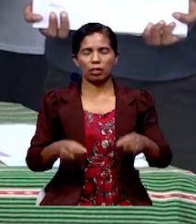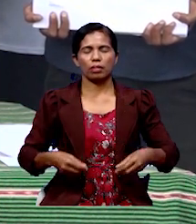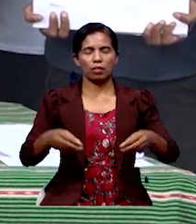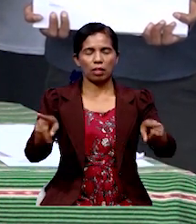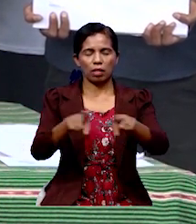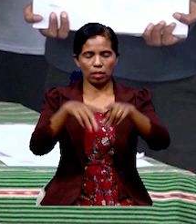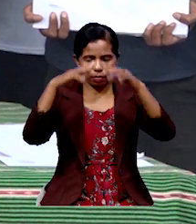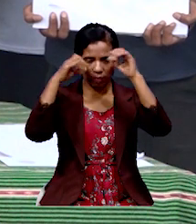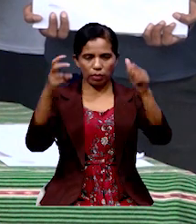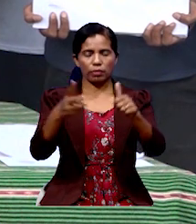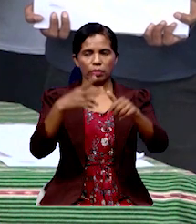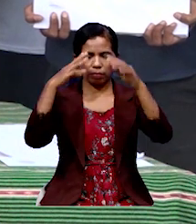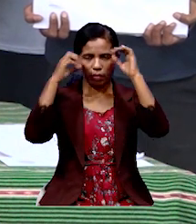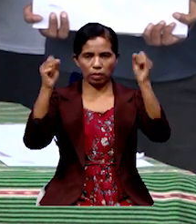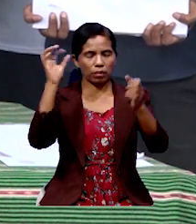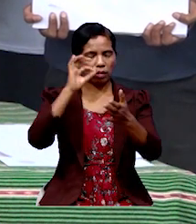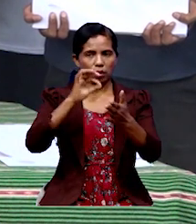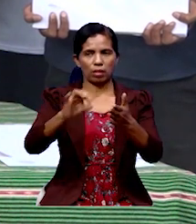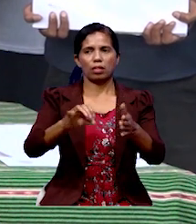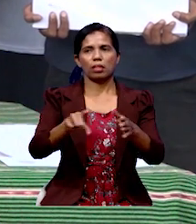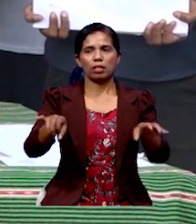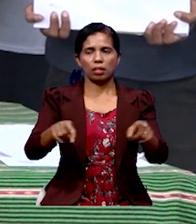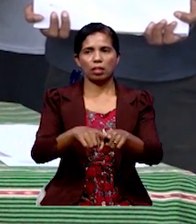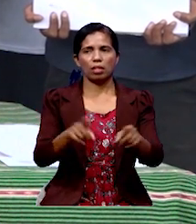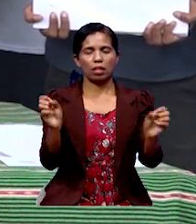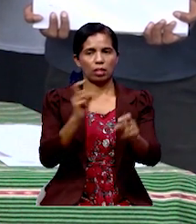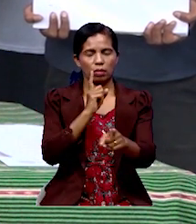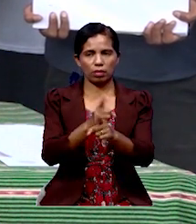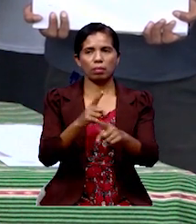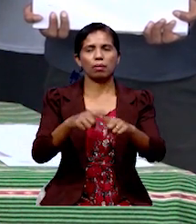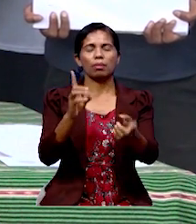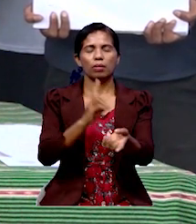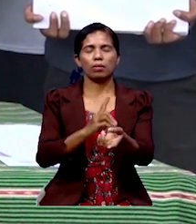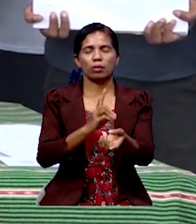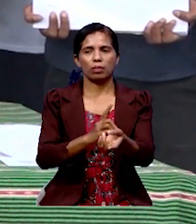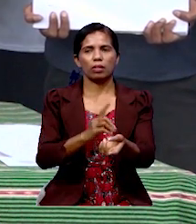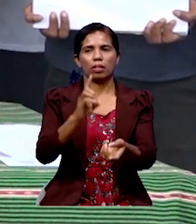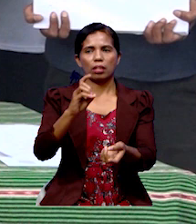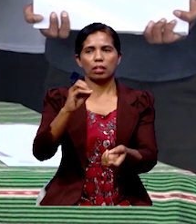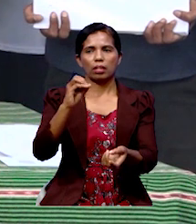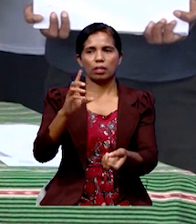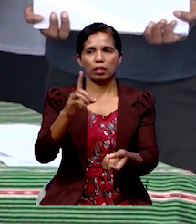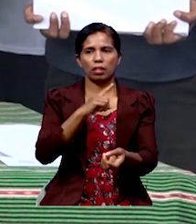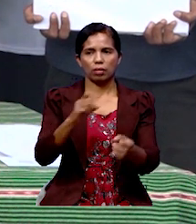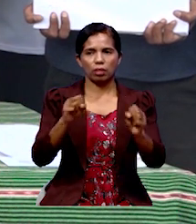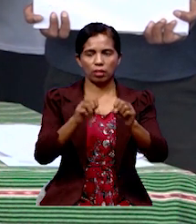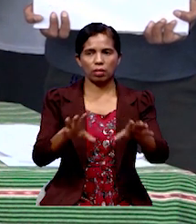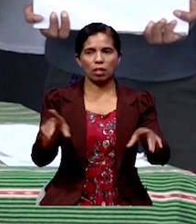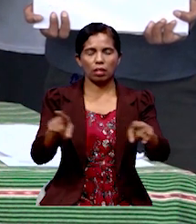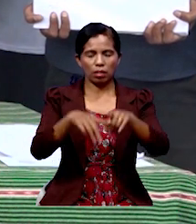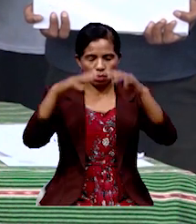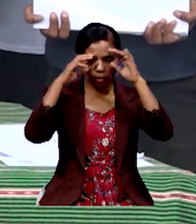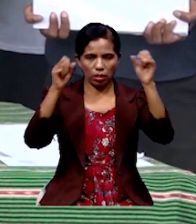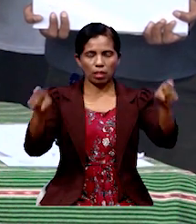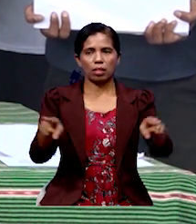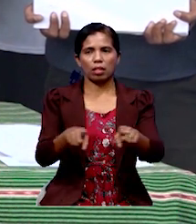presidente, vice-presidente, ou secretário-geral, com liderança ilegal, né? Mas vê, doutor Deolindo dos Santos, até tal os padres, atu serane falei imi anse presidente. Atu serane